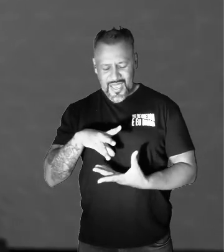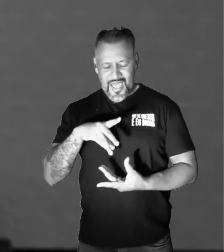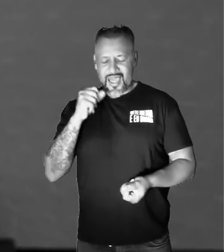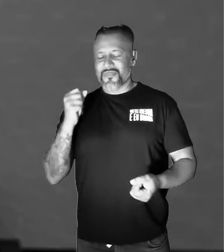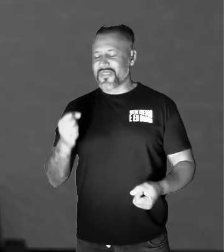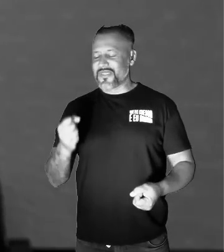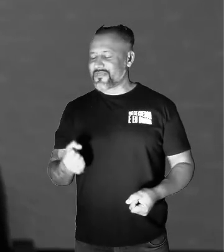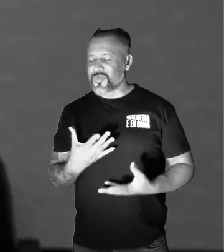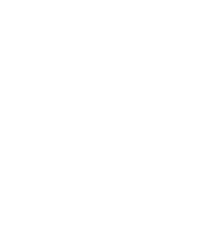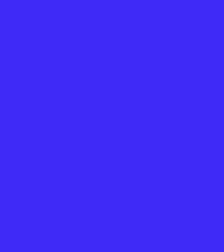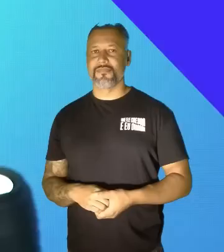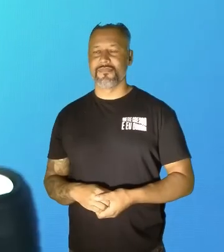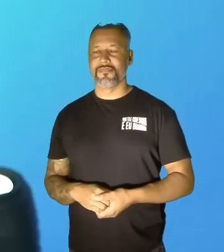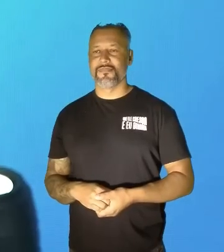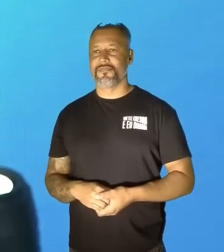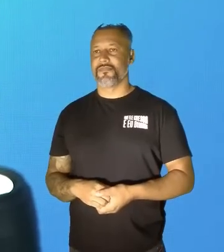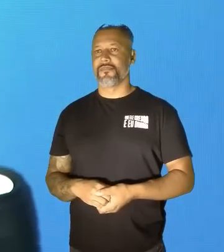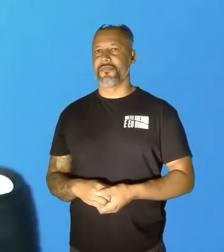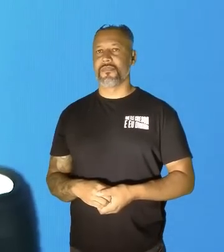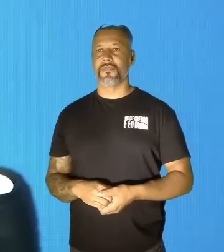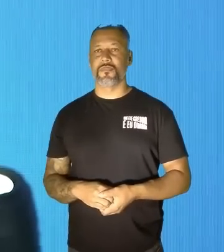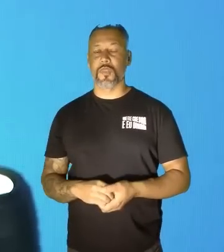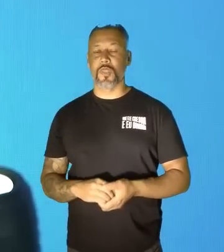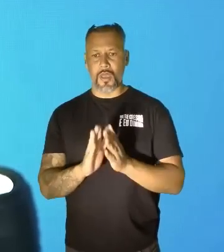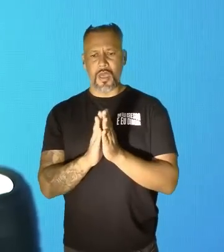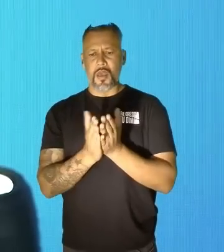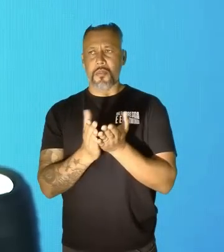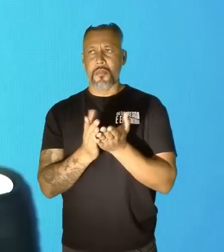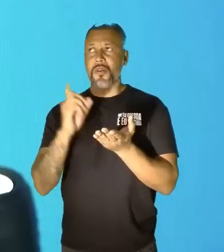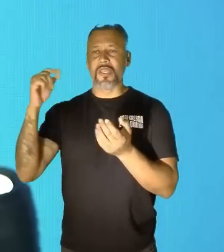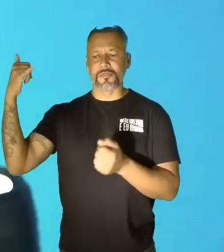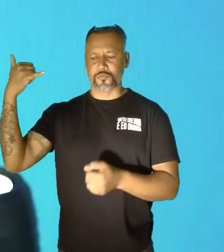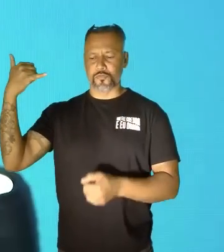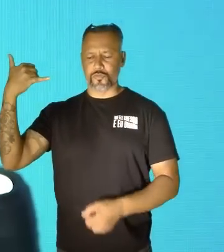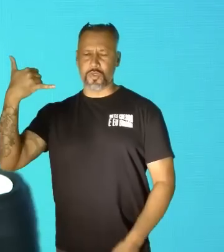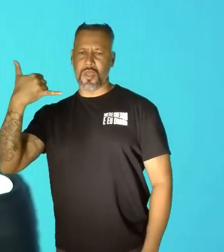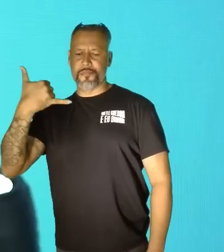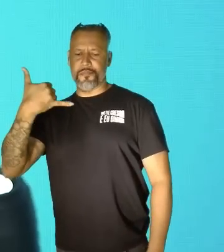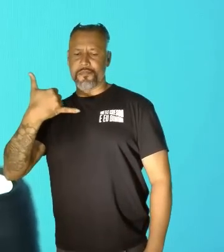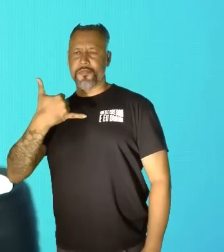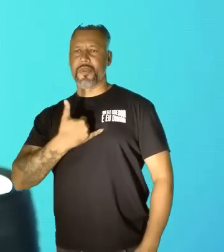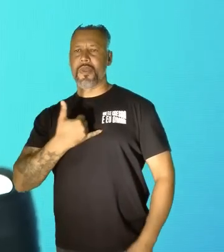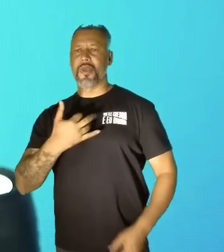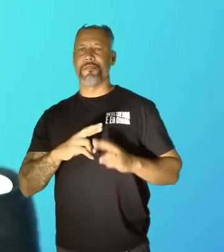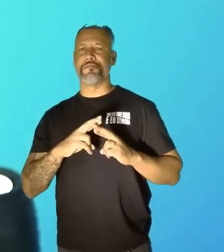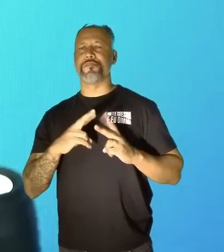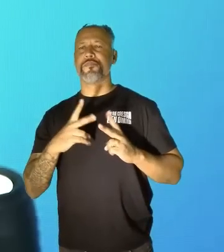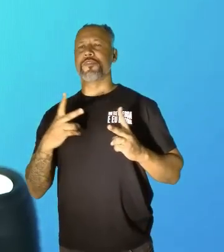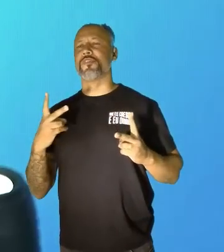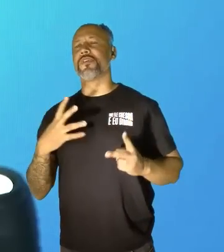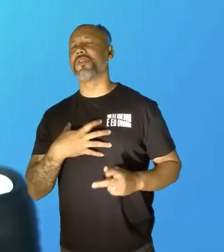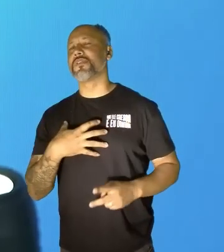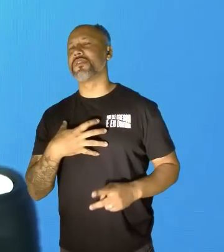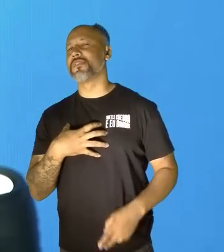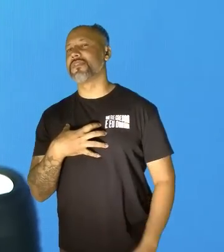espírito. Esta palavra, ela veio de um jeito diferente ao meu coração.